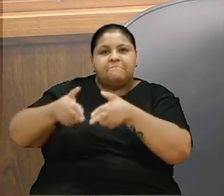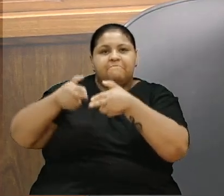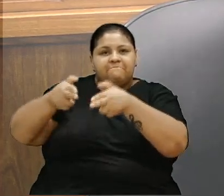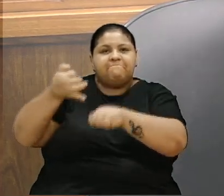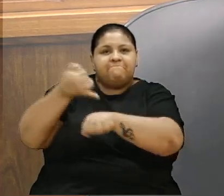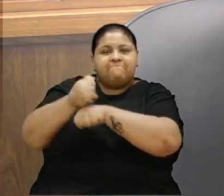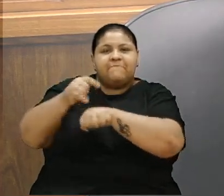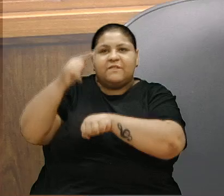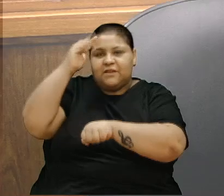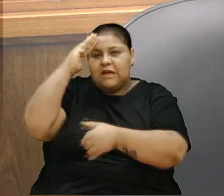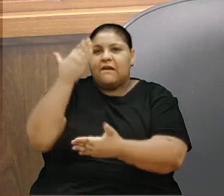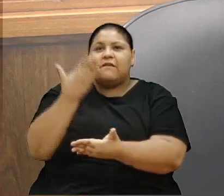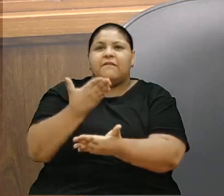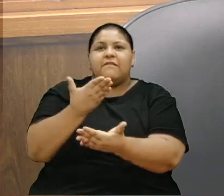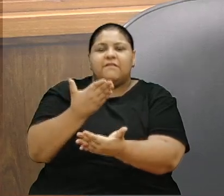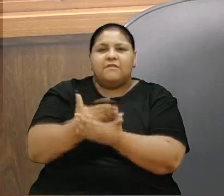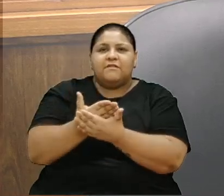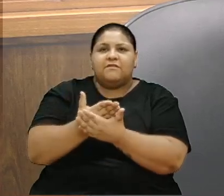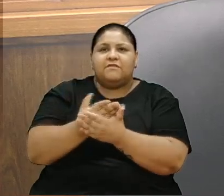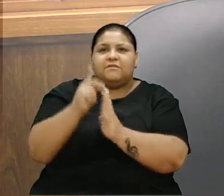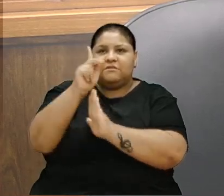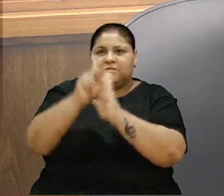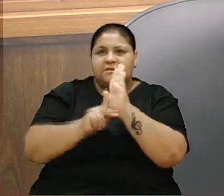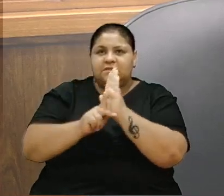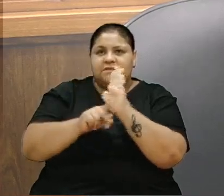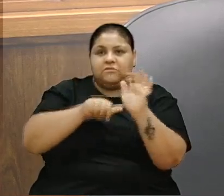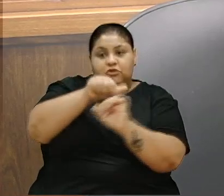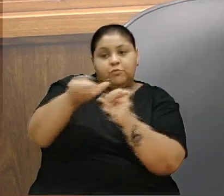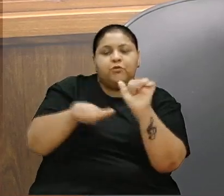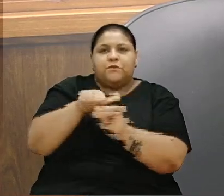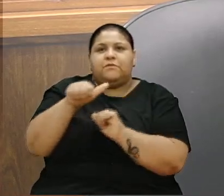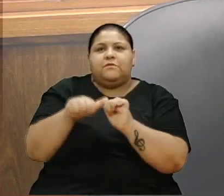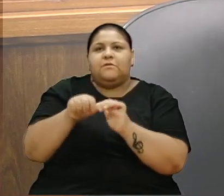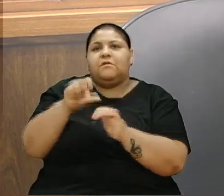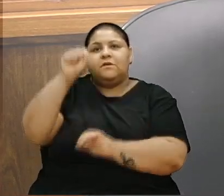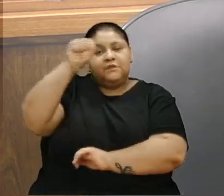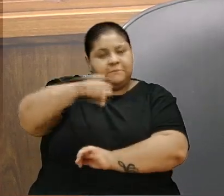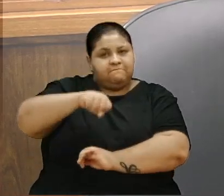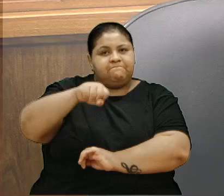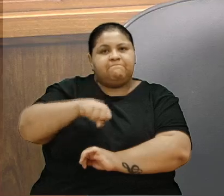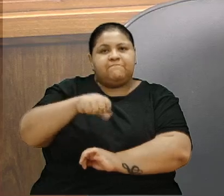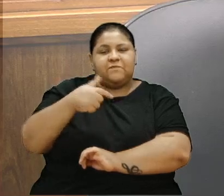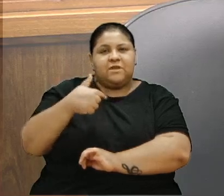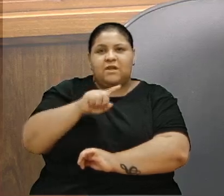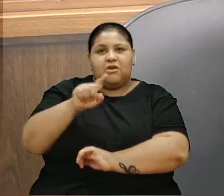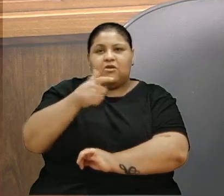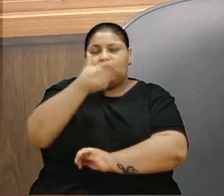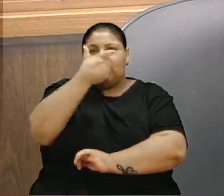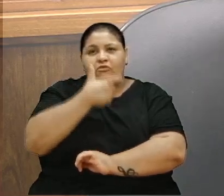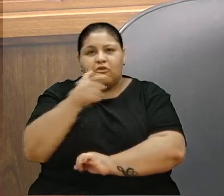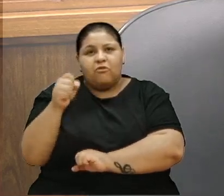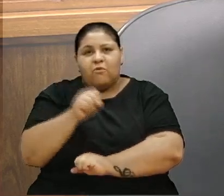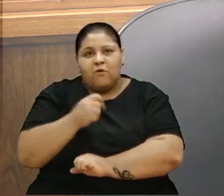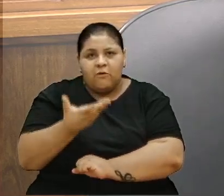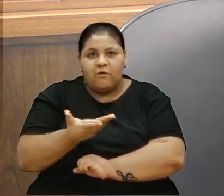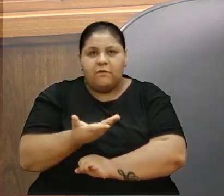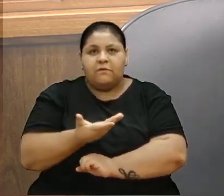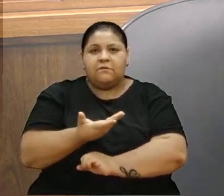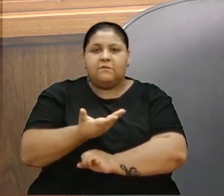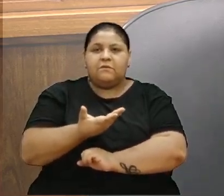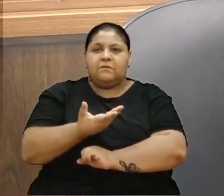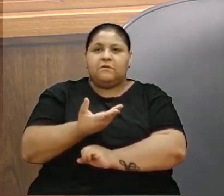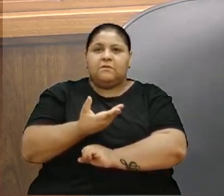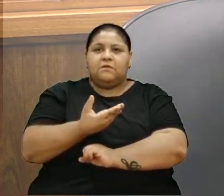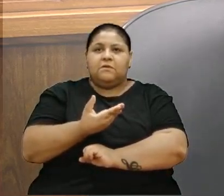que o Executivo quer com esse projeto de revitalização. Então, sinceramente, eu não acho que a gente pode deixar